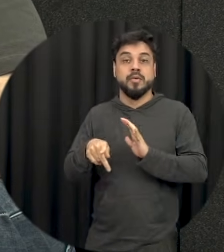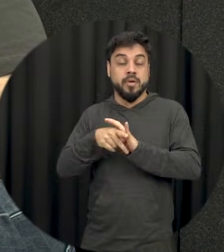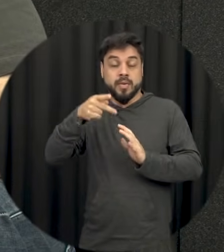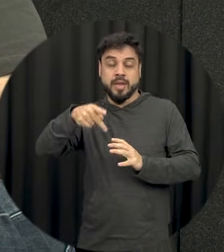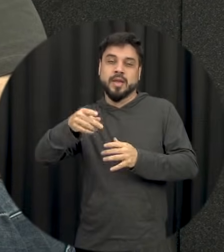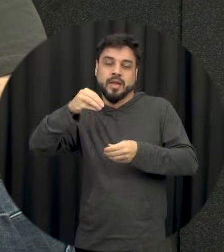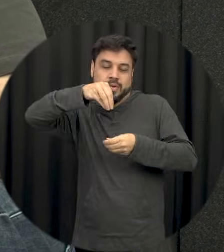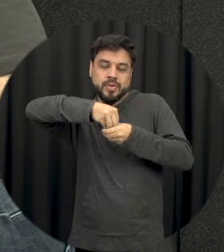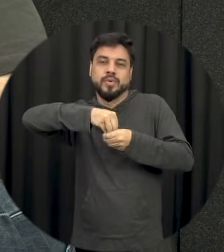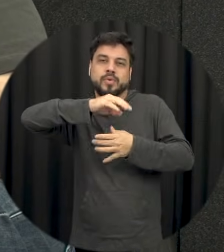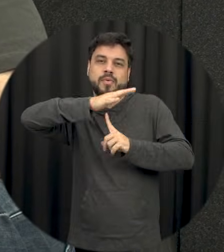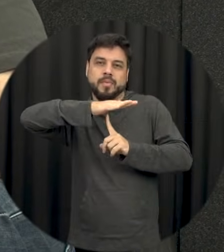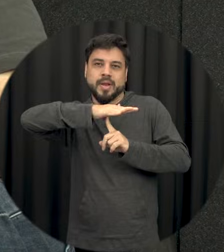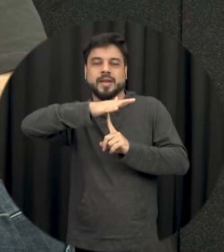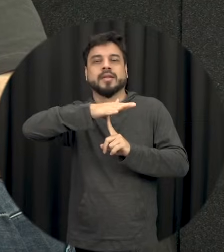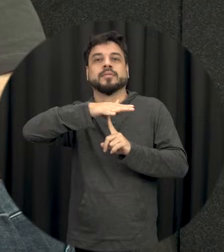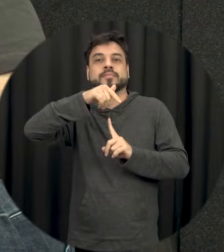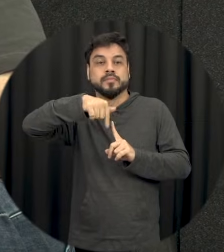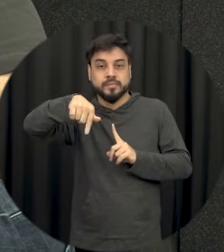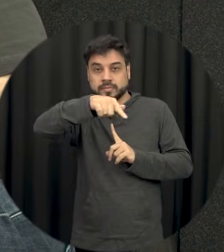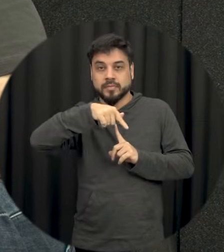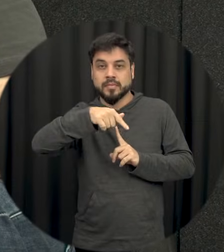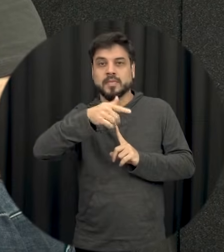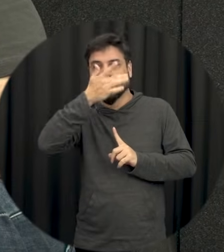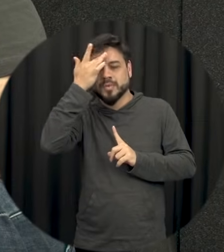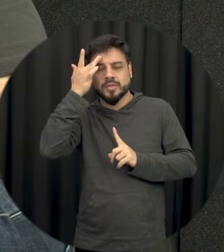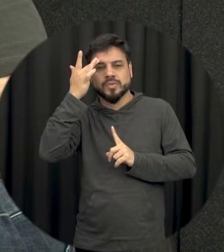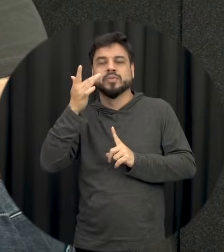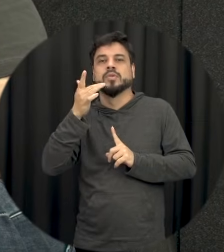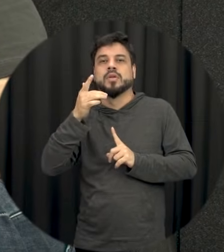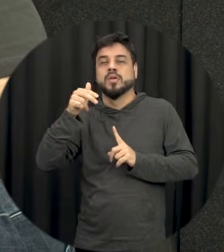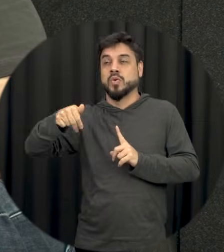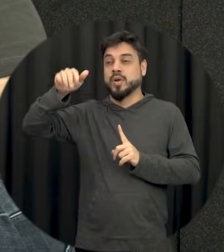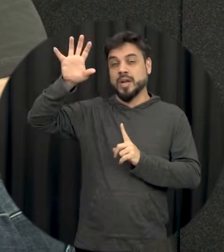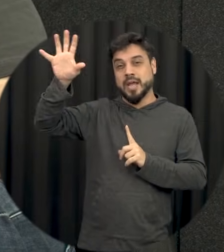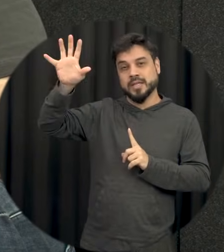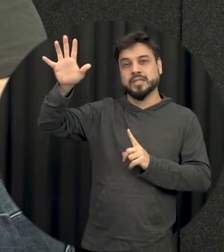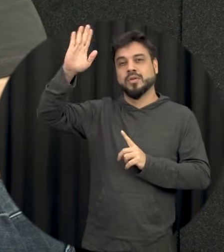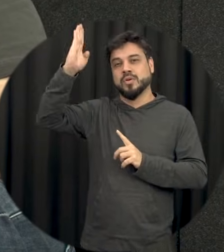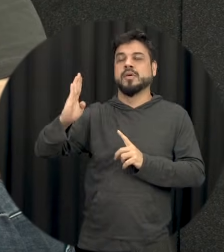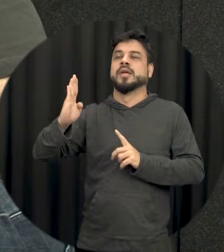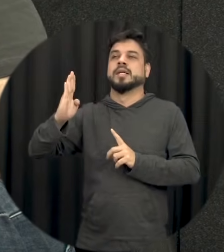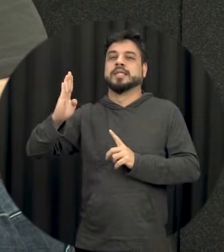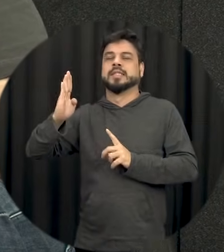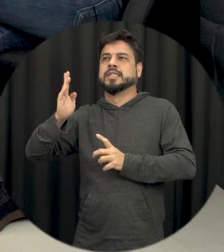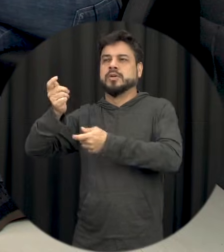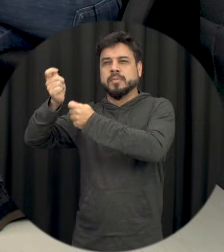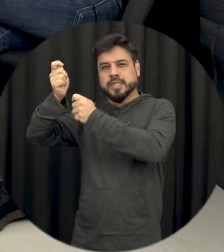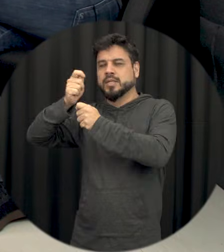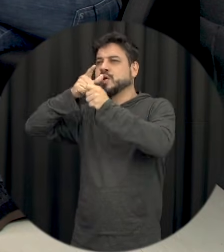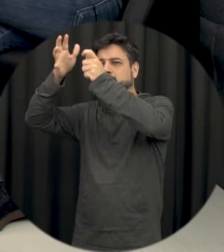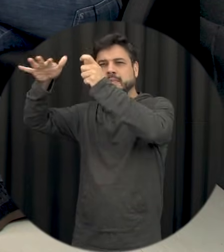Paraná que a situação de pescadores de mar no Nordeste do Brasil é uma situação extremamente delicada, com